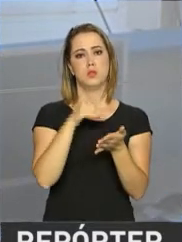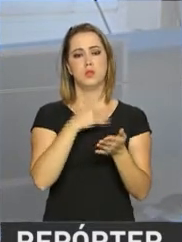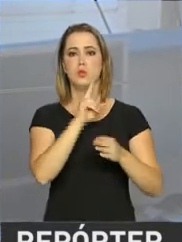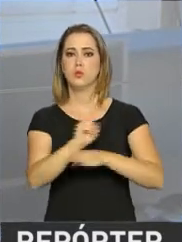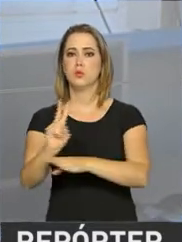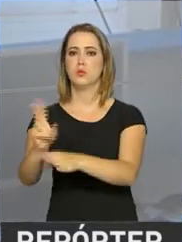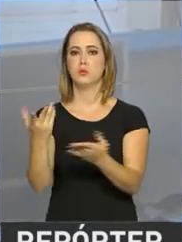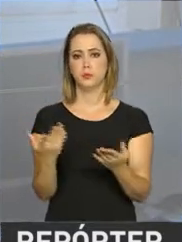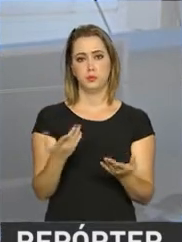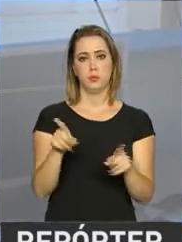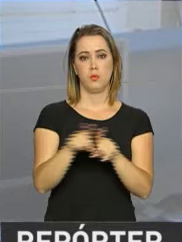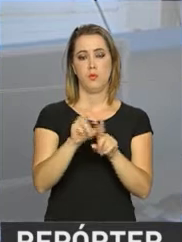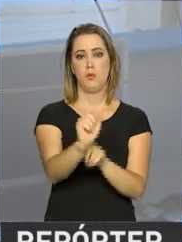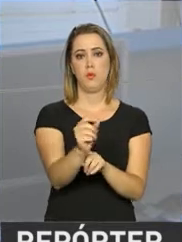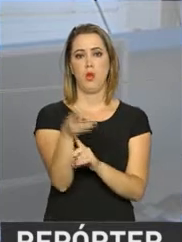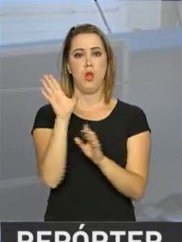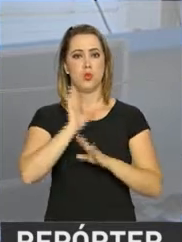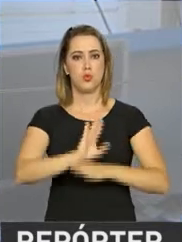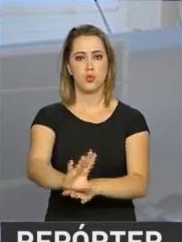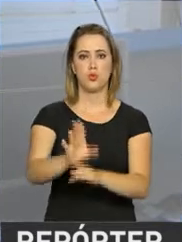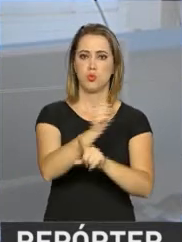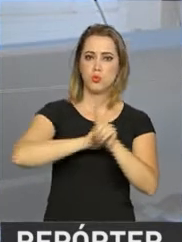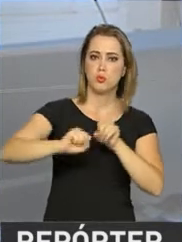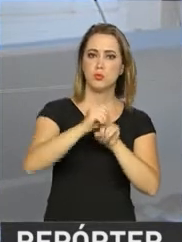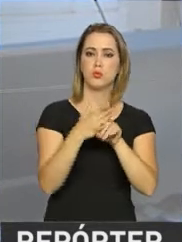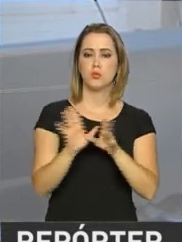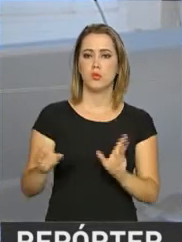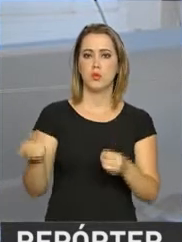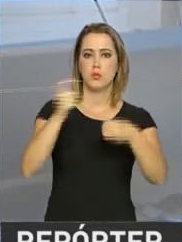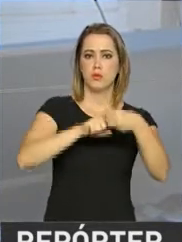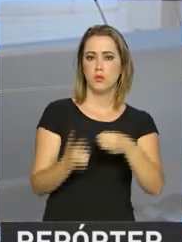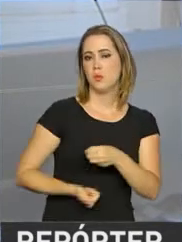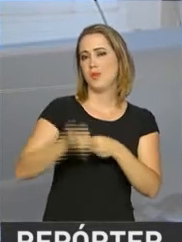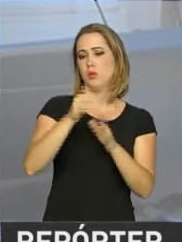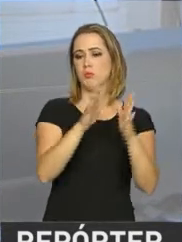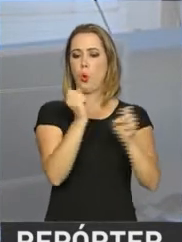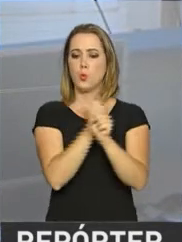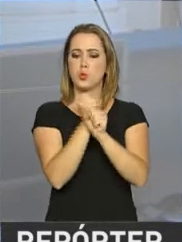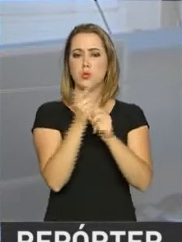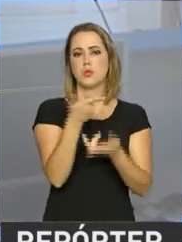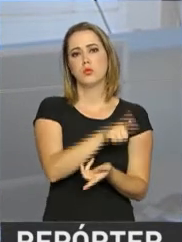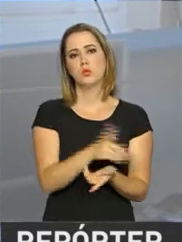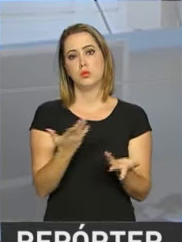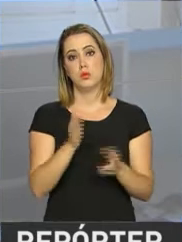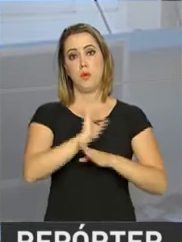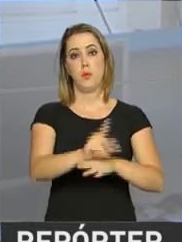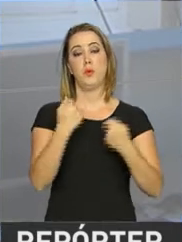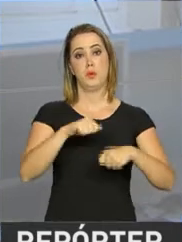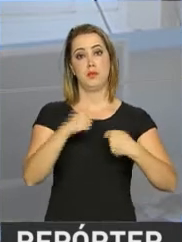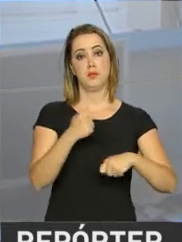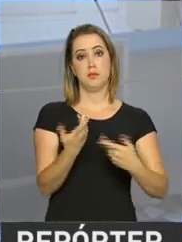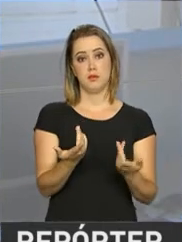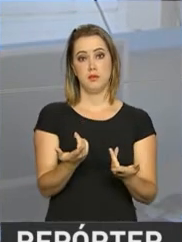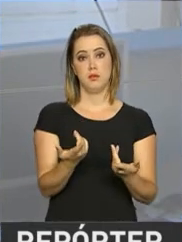proteção e defesa civil socorro assistência e recuperação das áreas danificadas a receber o apoio dos municípios precisam